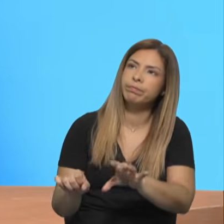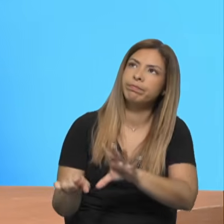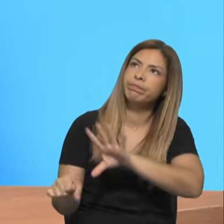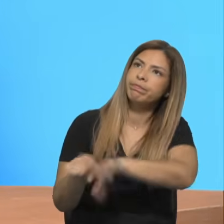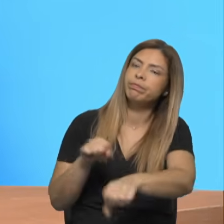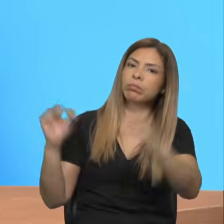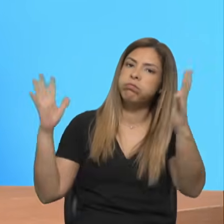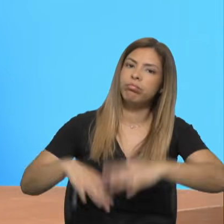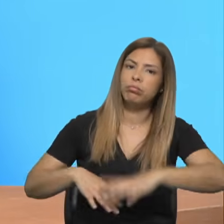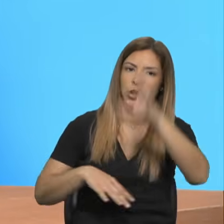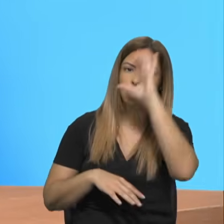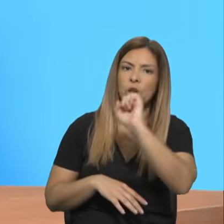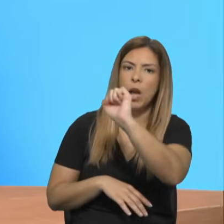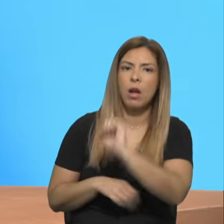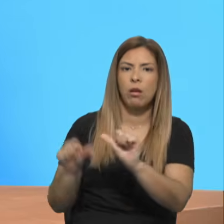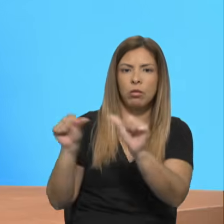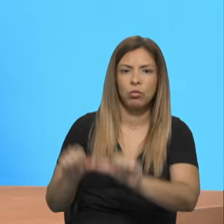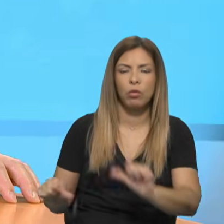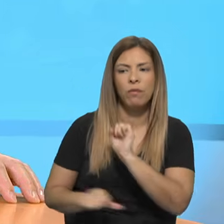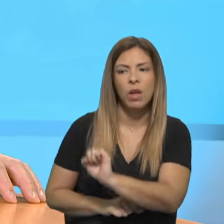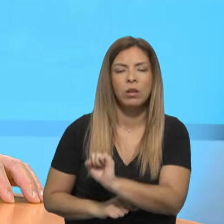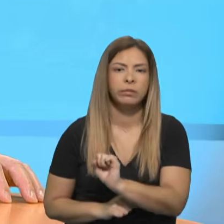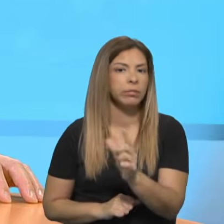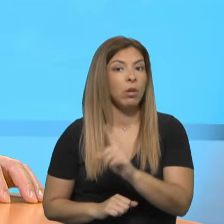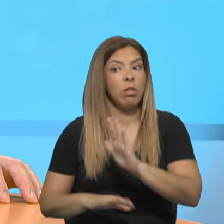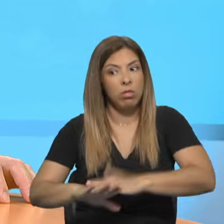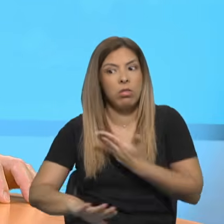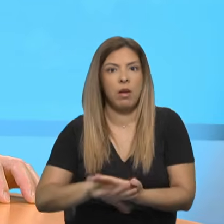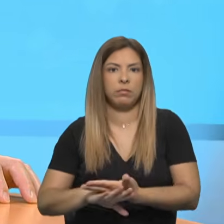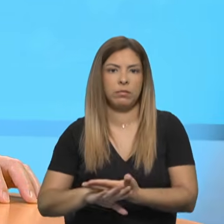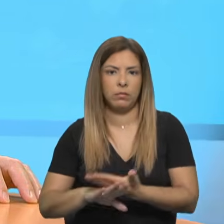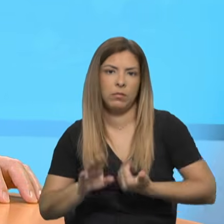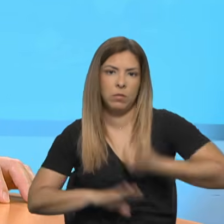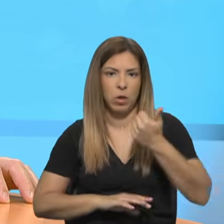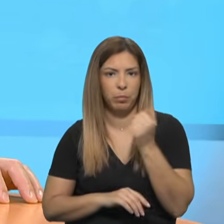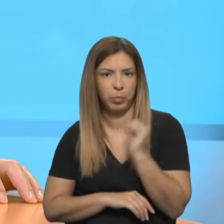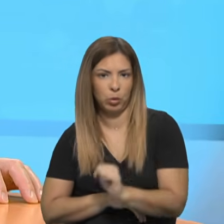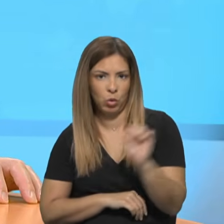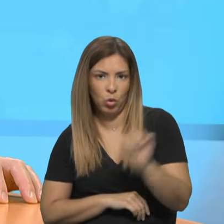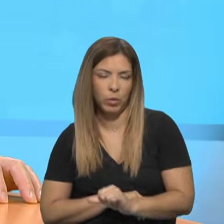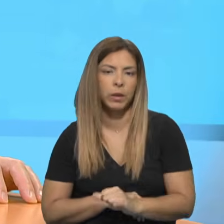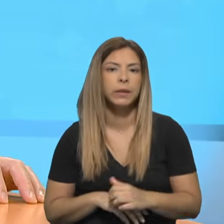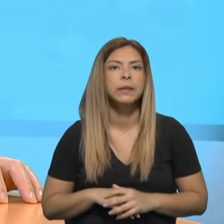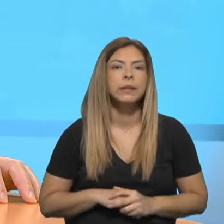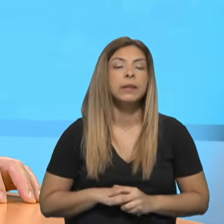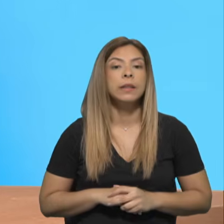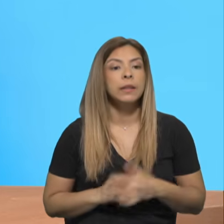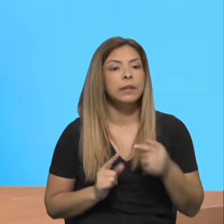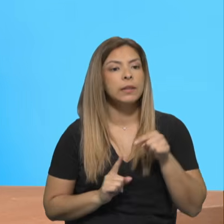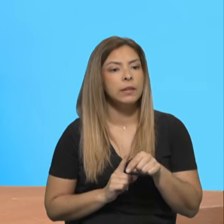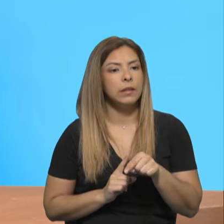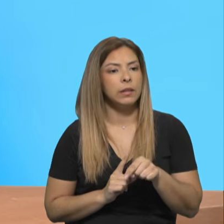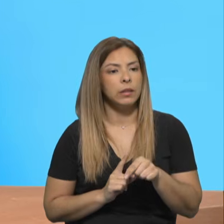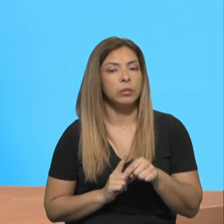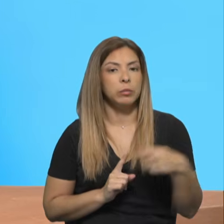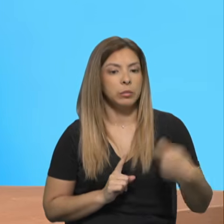até serve para as reforçar. Neste caso e nesta iniciativa do Presidente dos